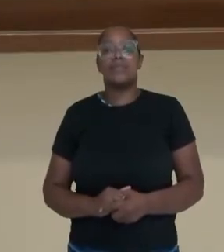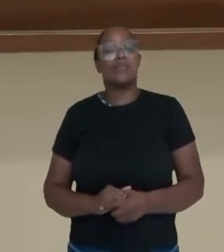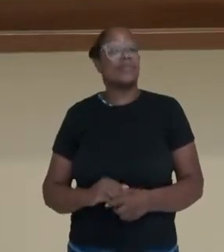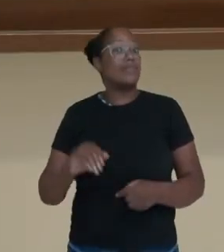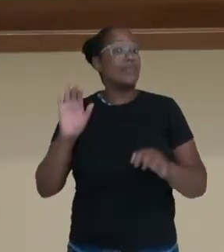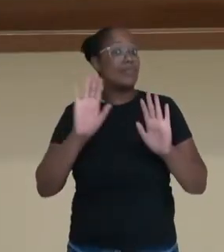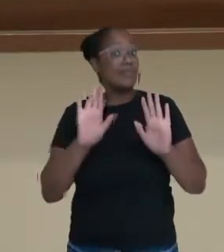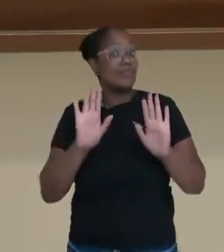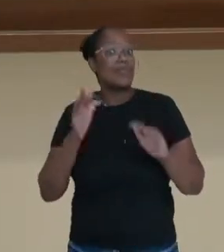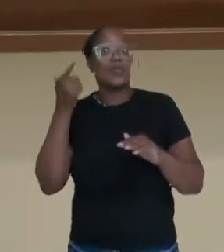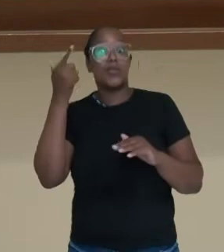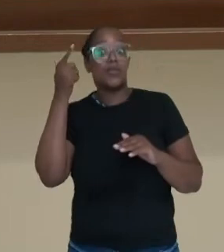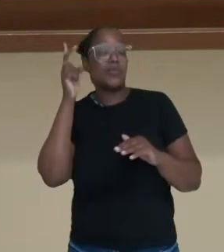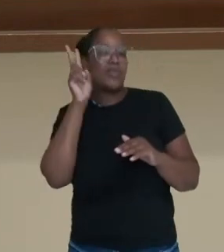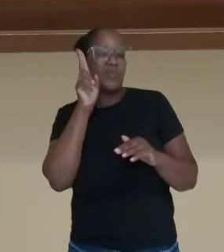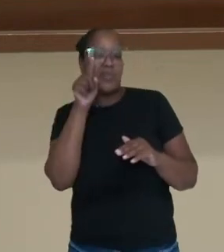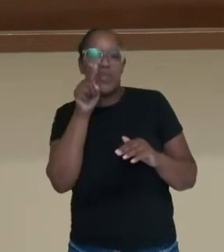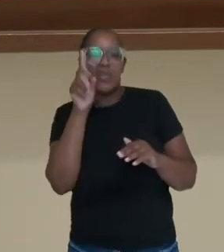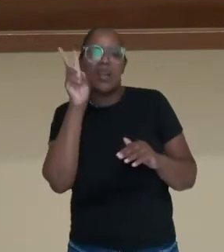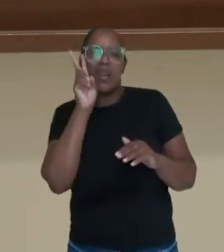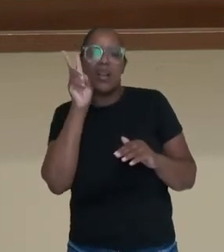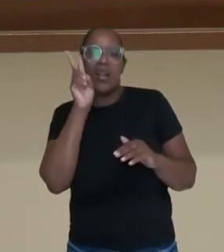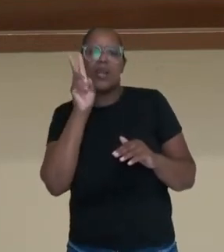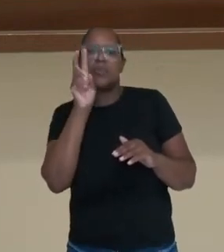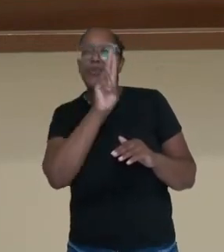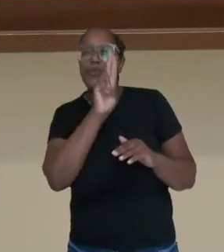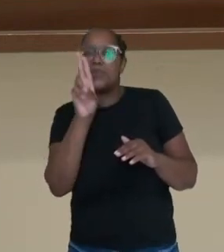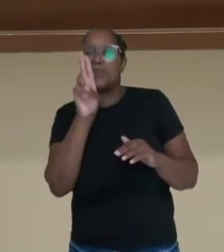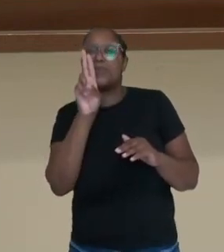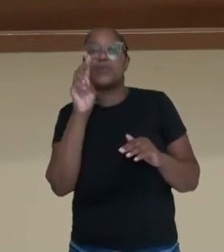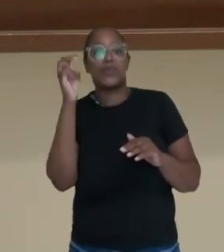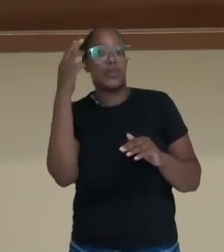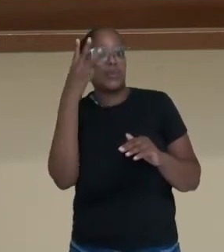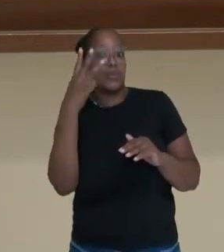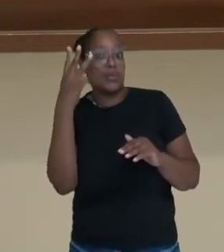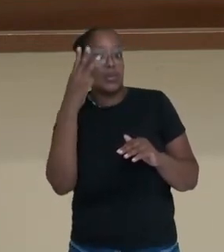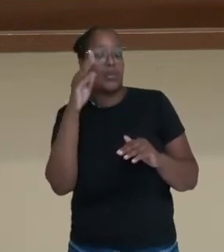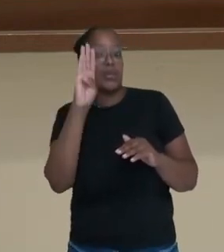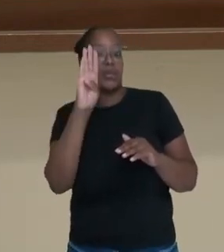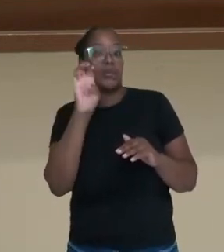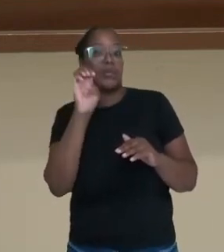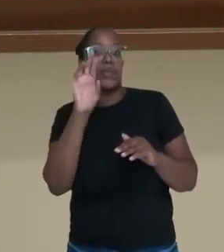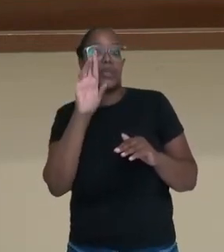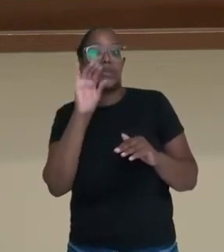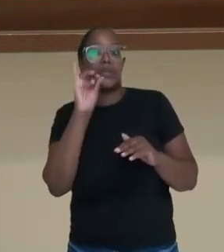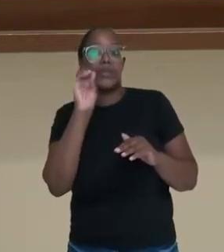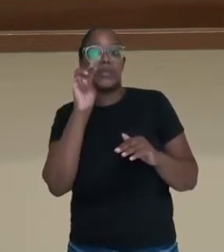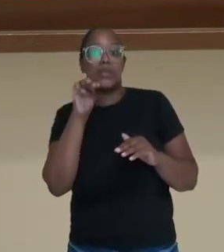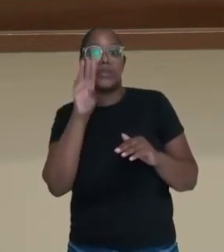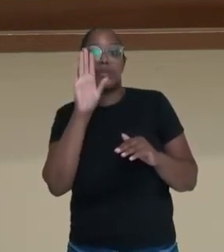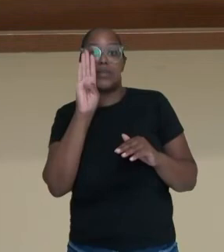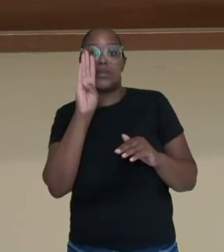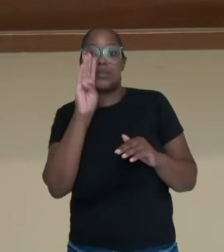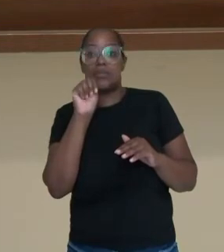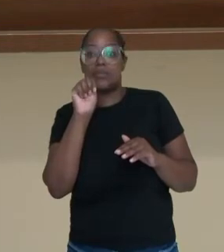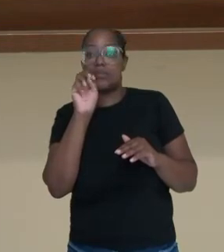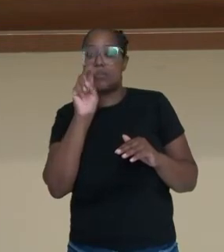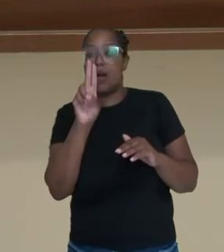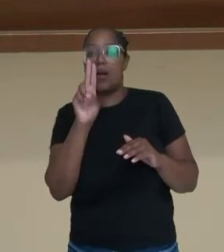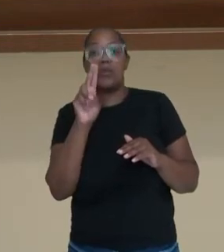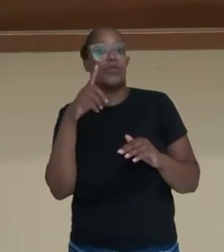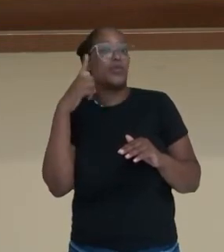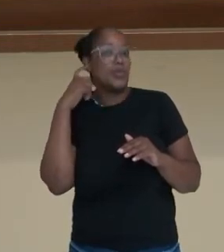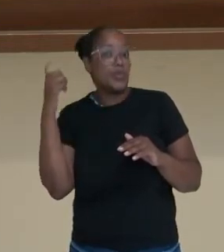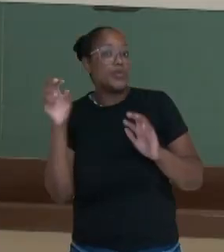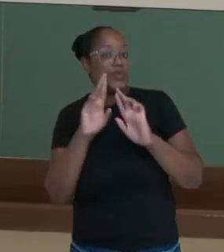E aí, você lembra o nome dos nossos três berimbaus com os seus toques diferentes da nossa roda de capoeira? Vamos